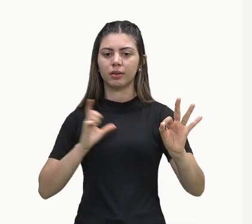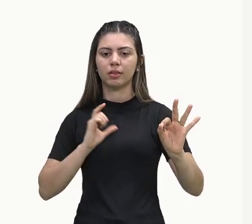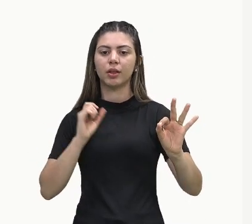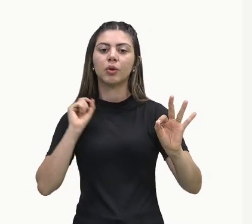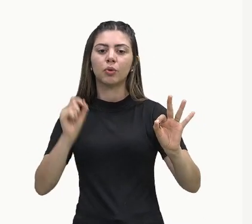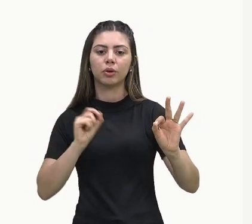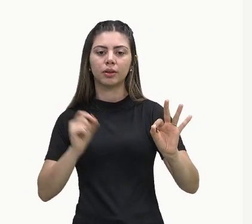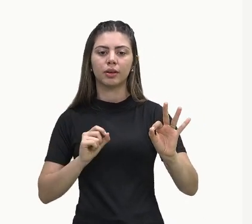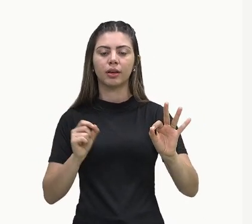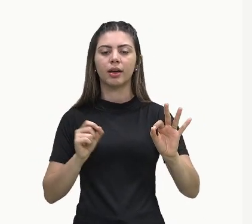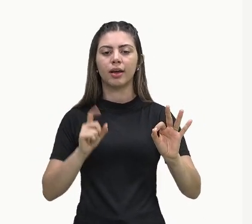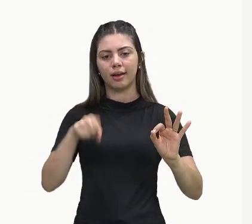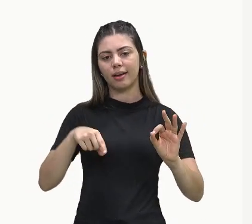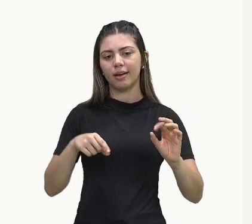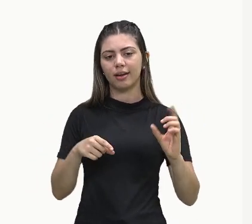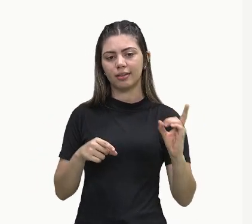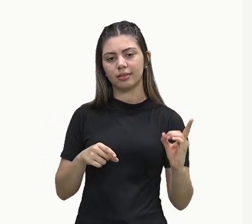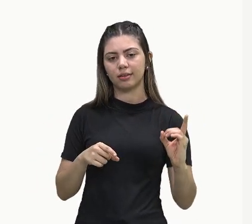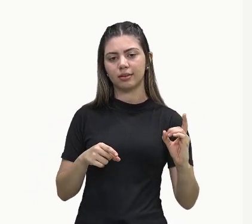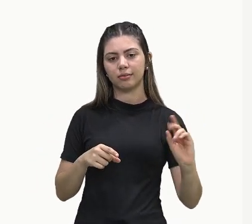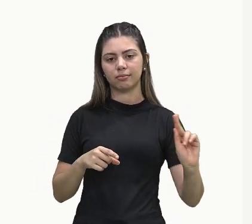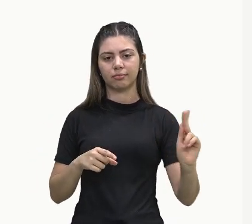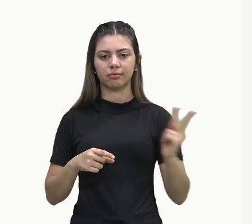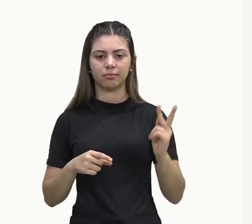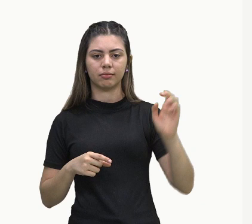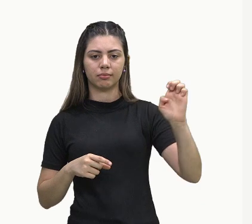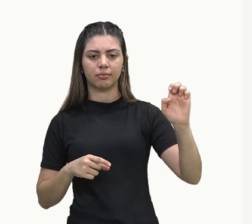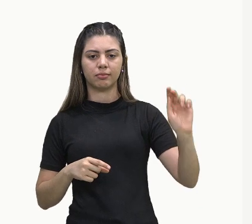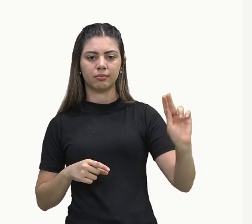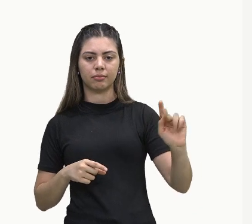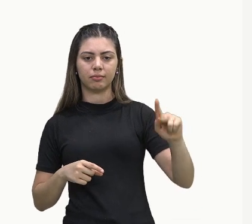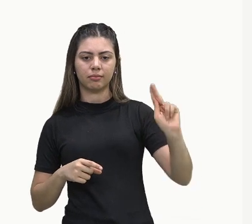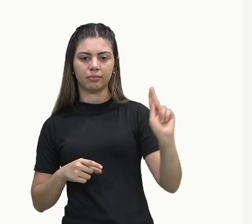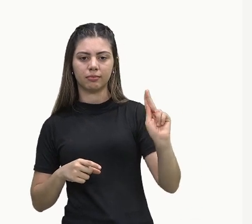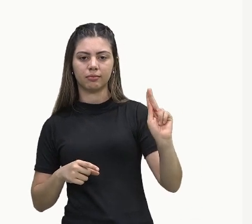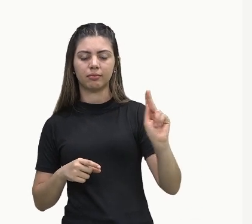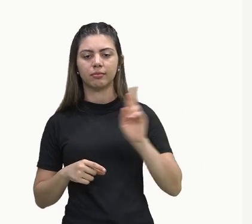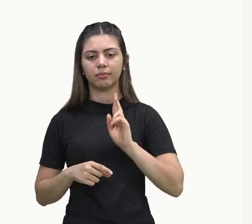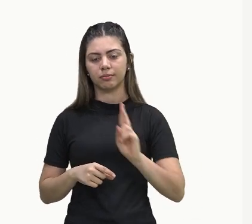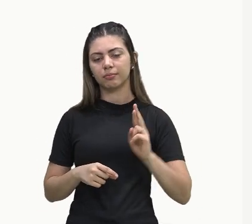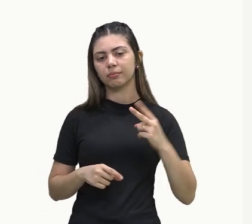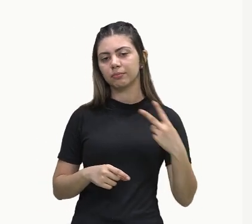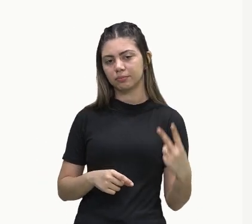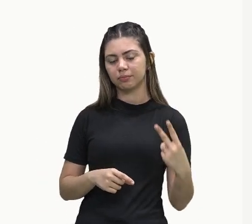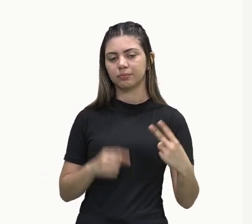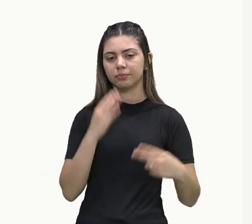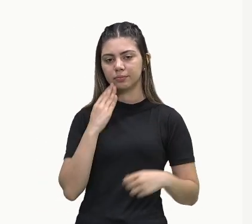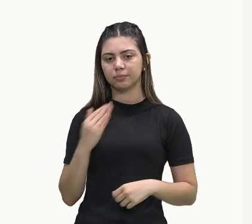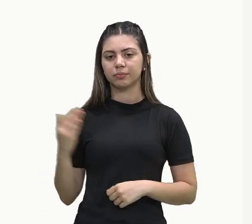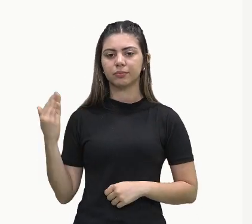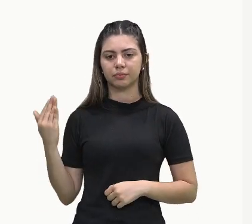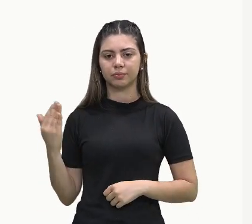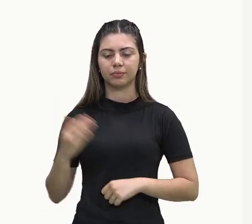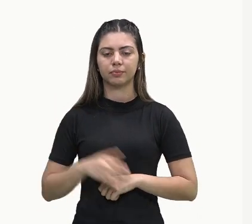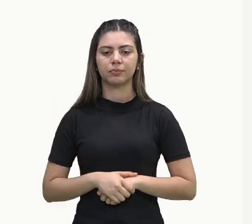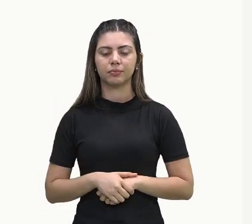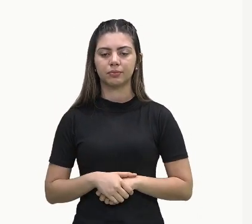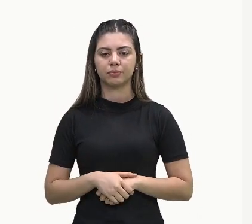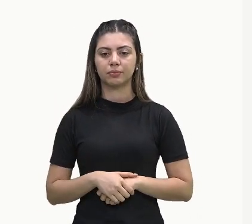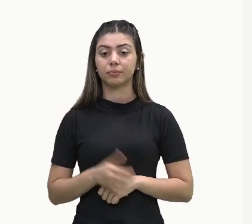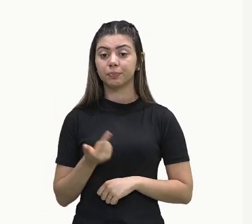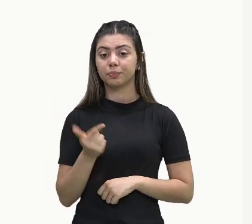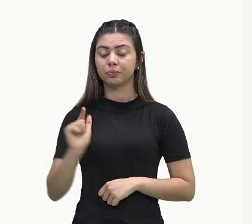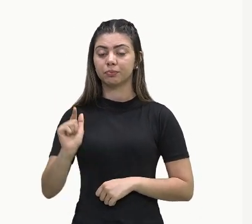segmentos com a mesma medida ó né DK = 2 e Ek = 2 também outra